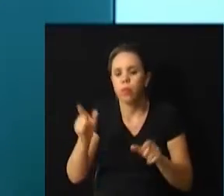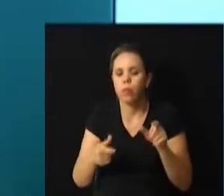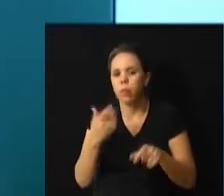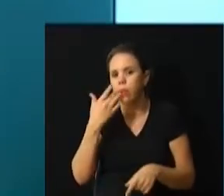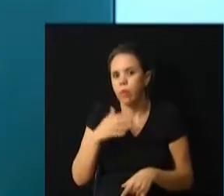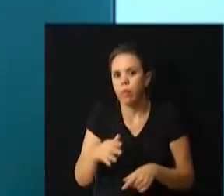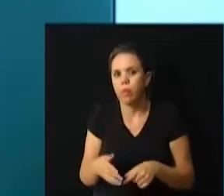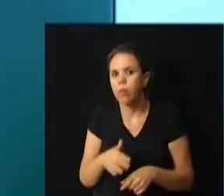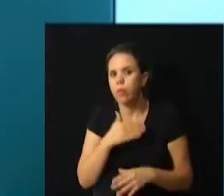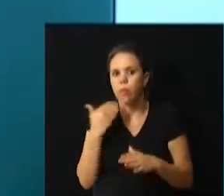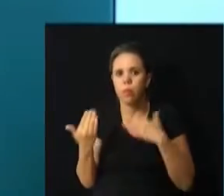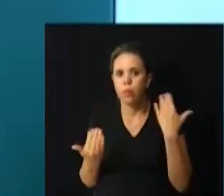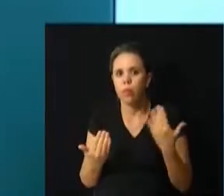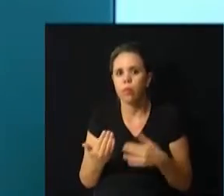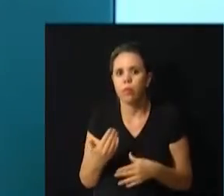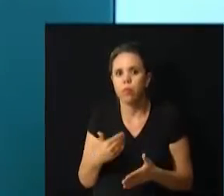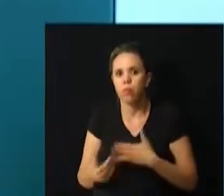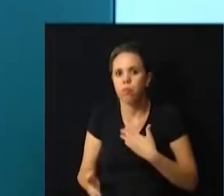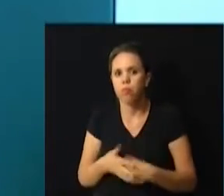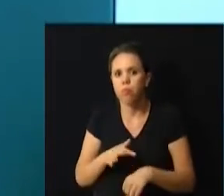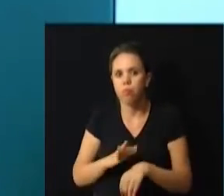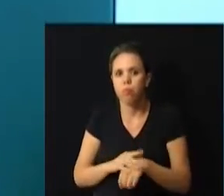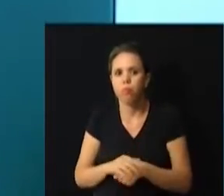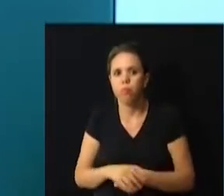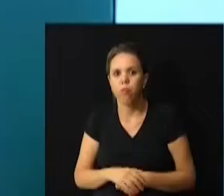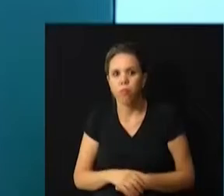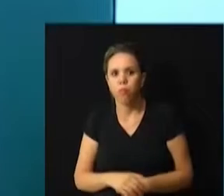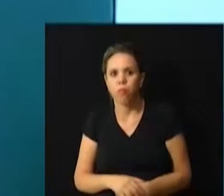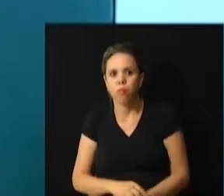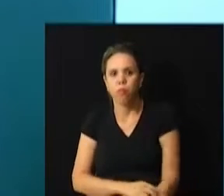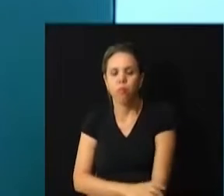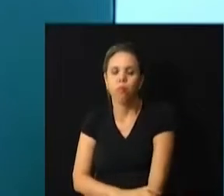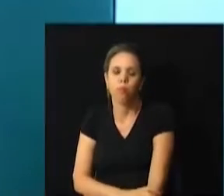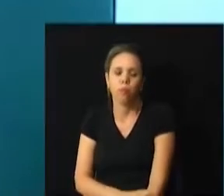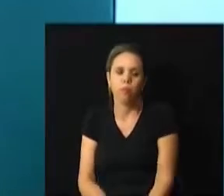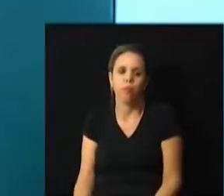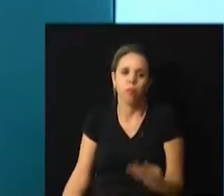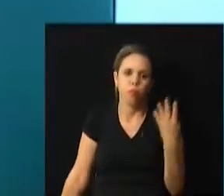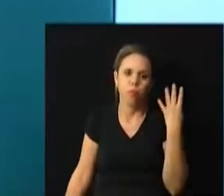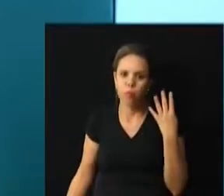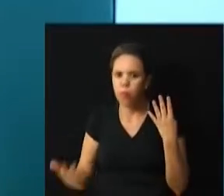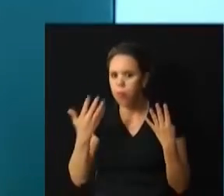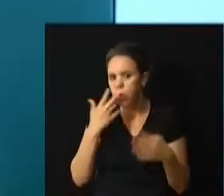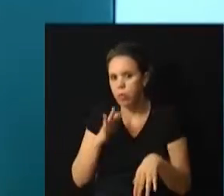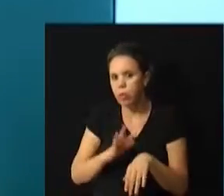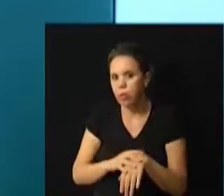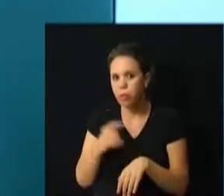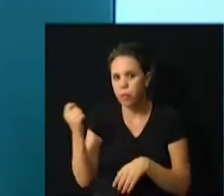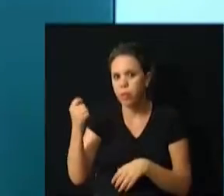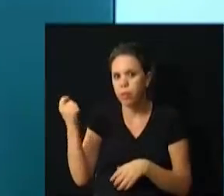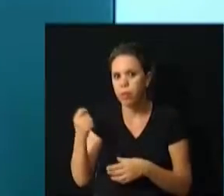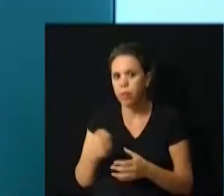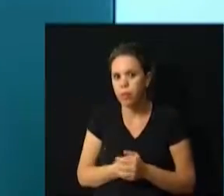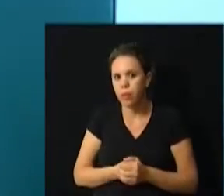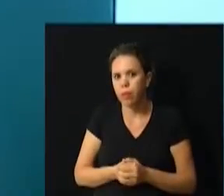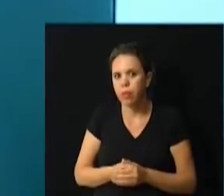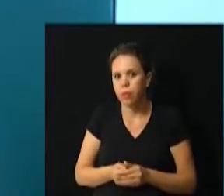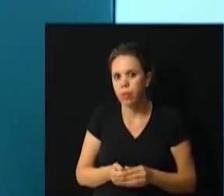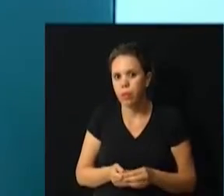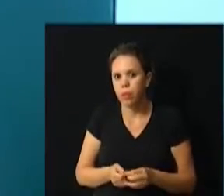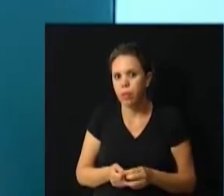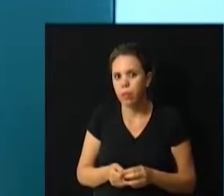cada criança que vai a óbito por qualquer acidente, né, 4 crianças ficam com sequelas